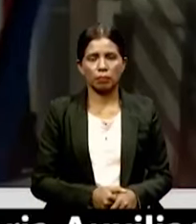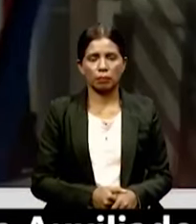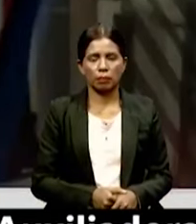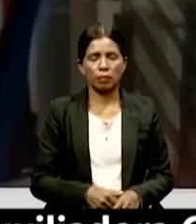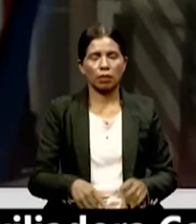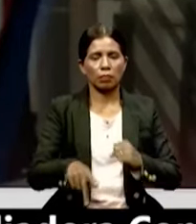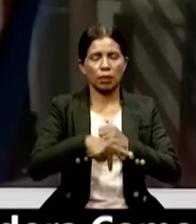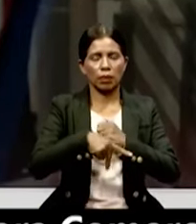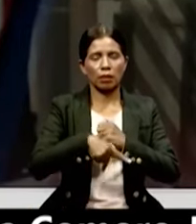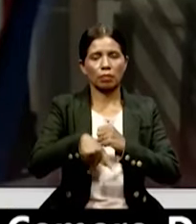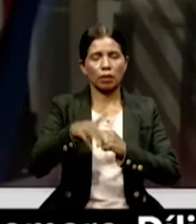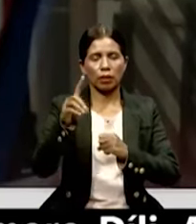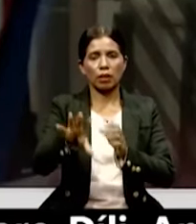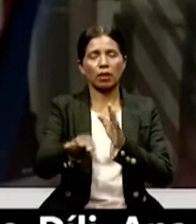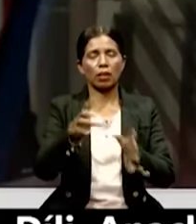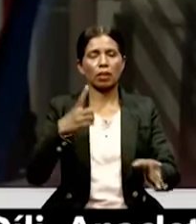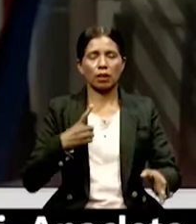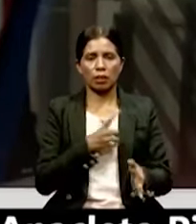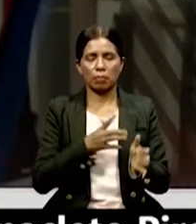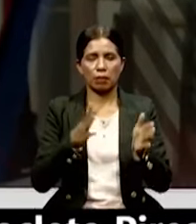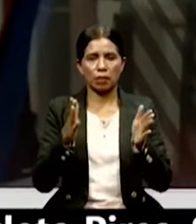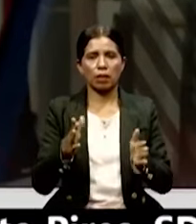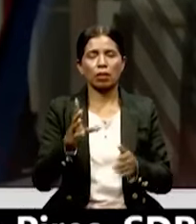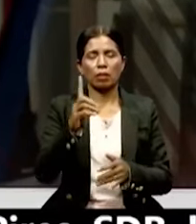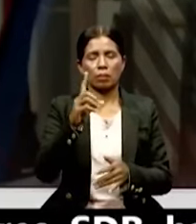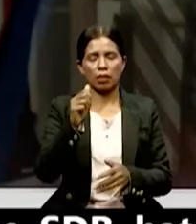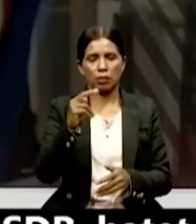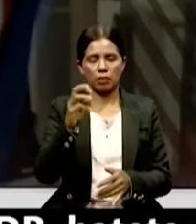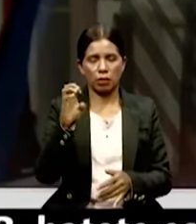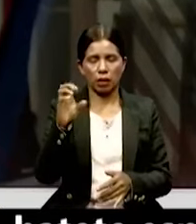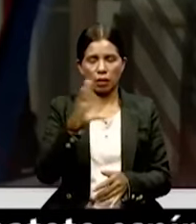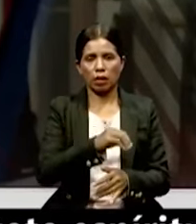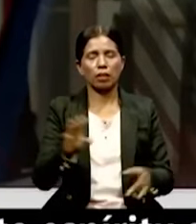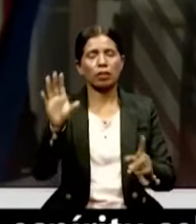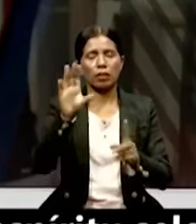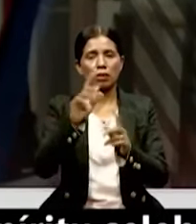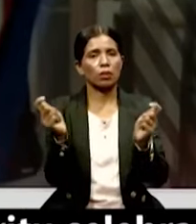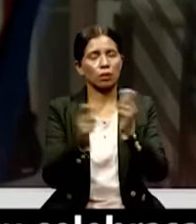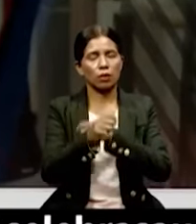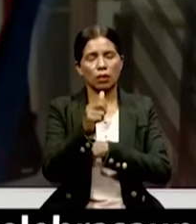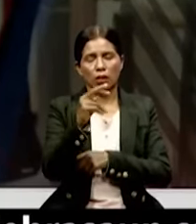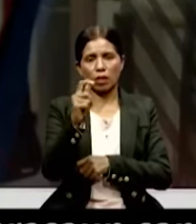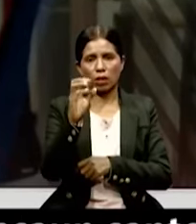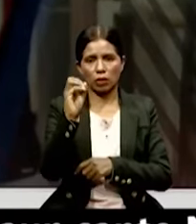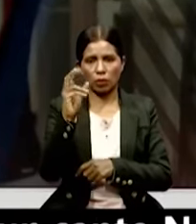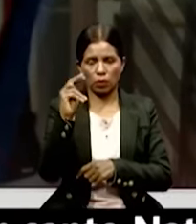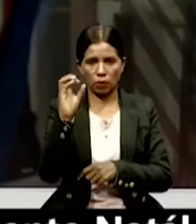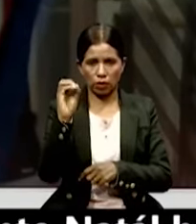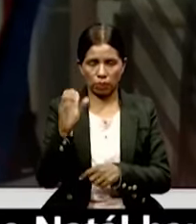Bancada Partido Democrático hili deputado Manuel Roña nuda sefi bancada ore substitui Antonio da Conceição